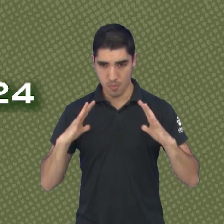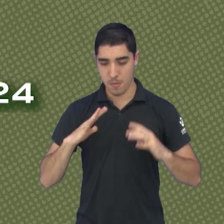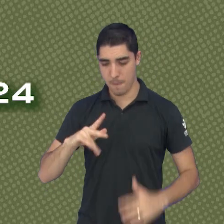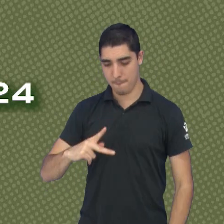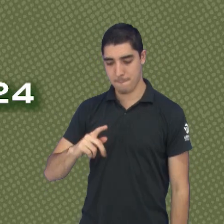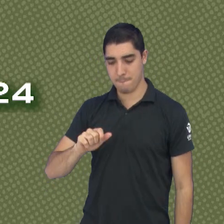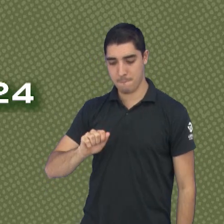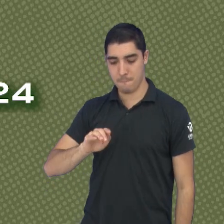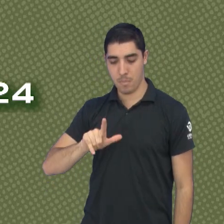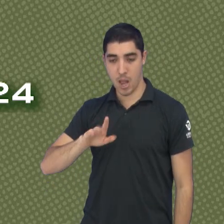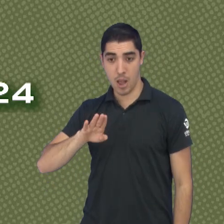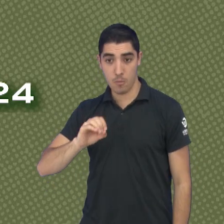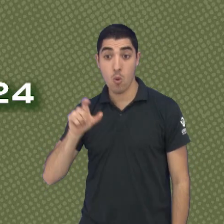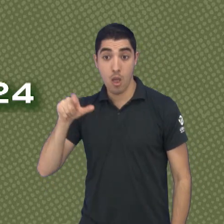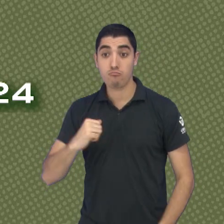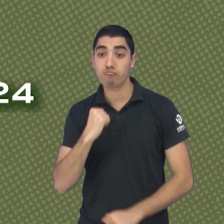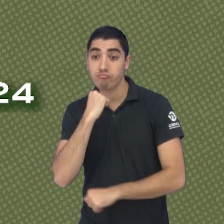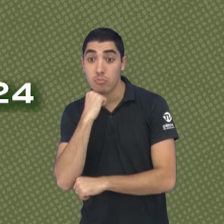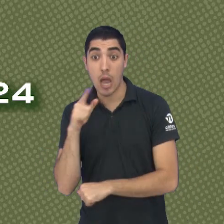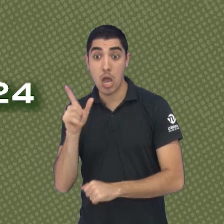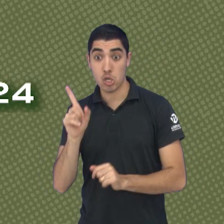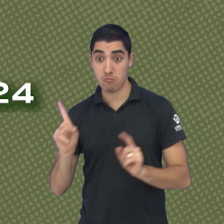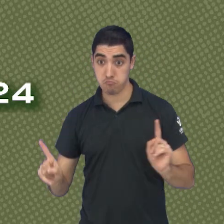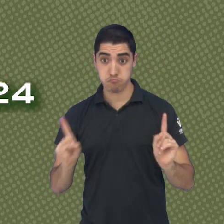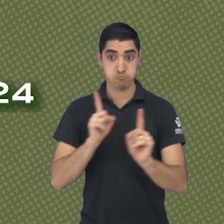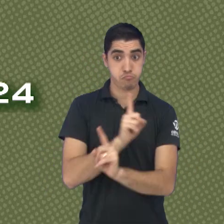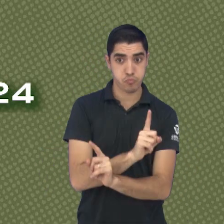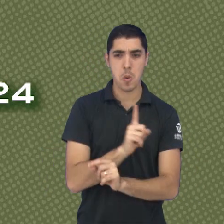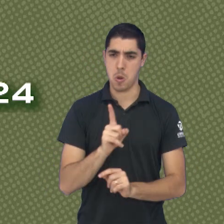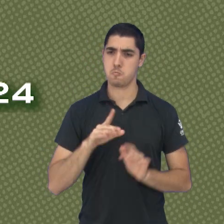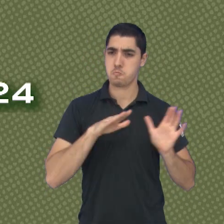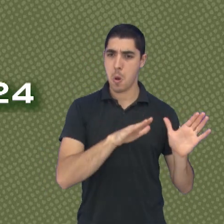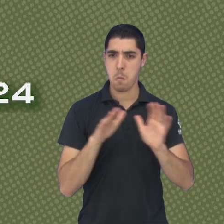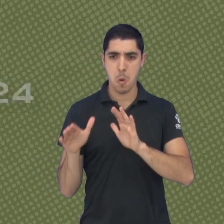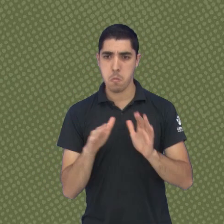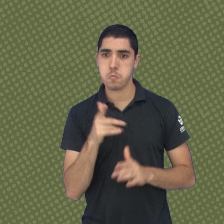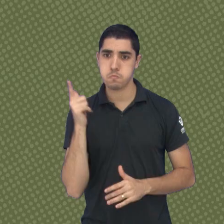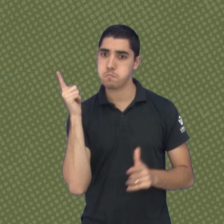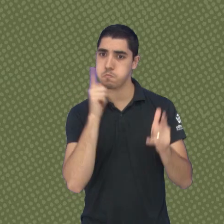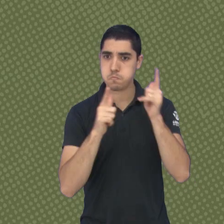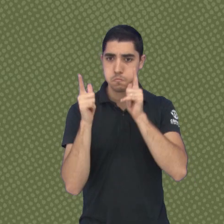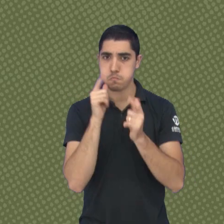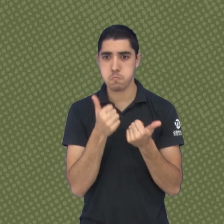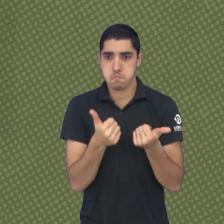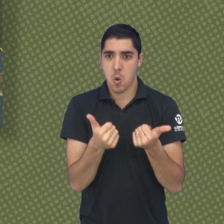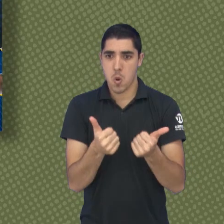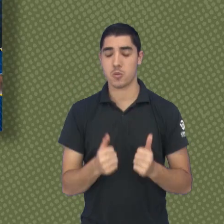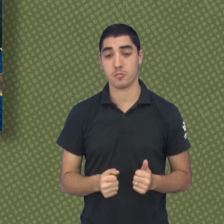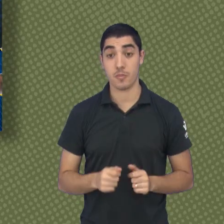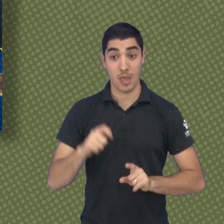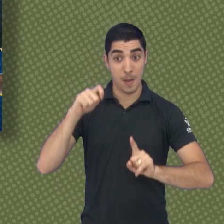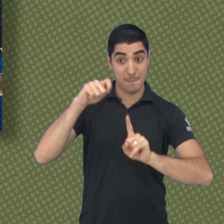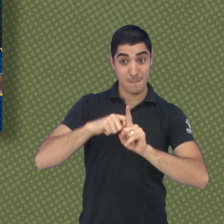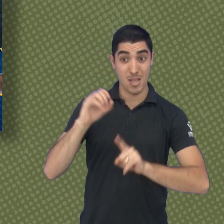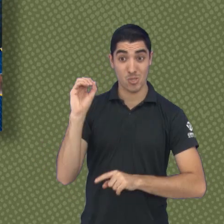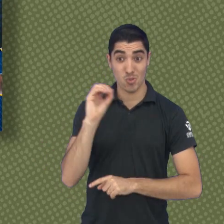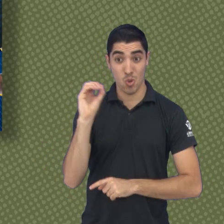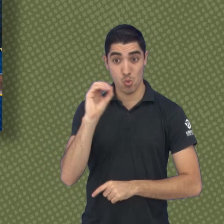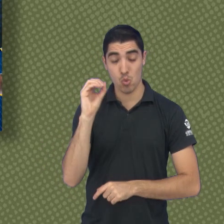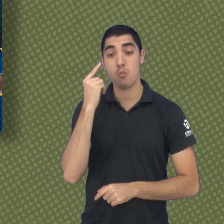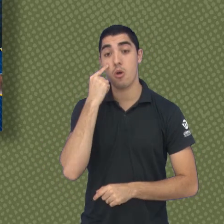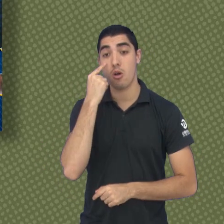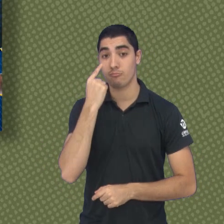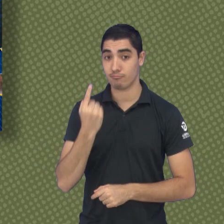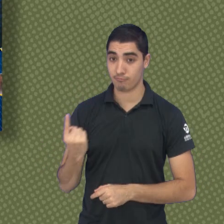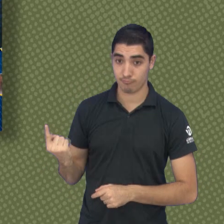de Ariel, e quando foi titular, trouxe segurança ao gol joseense. No mês de outubro são os contratos